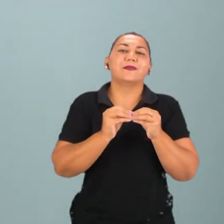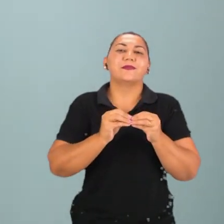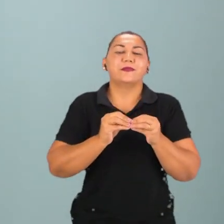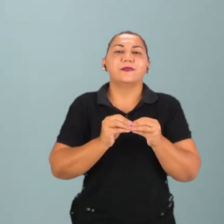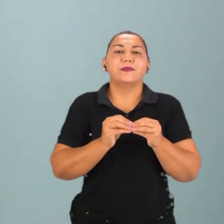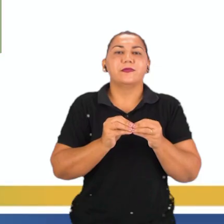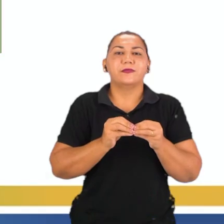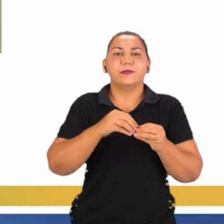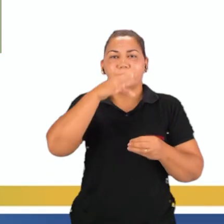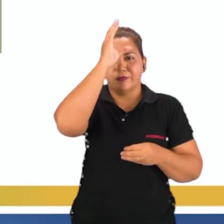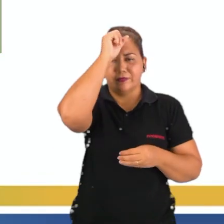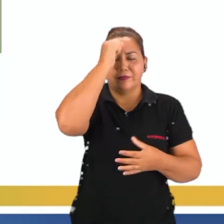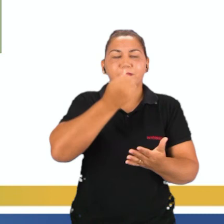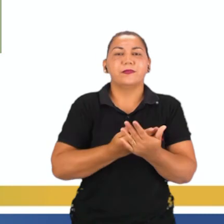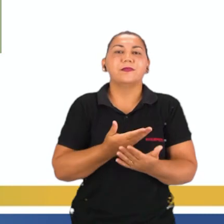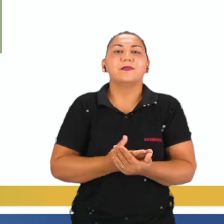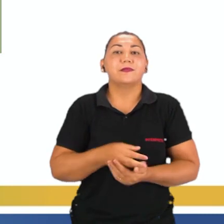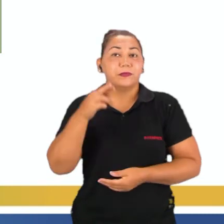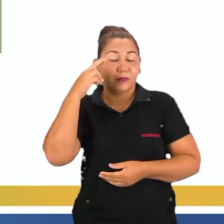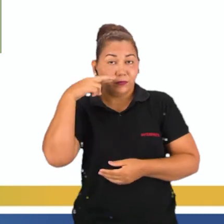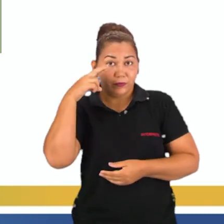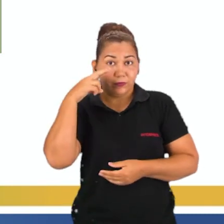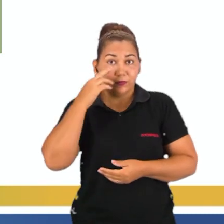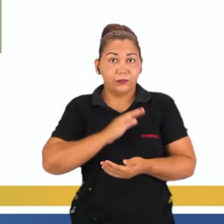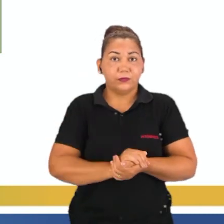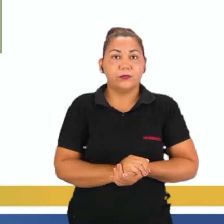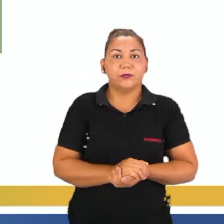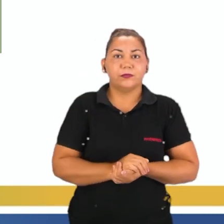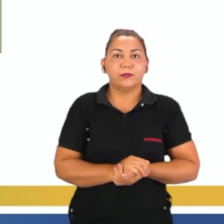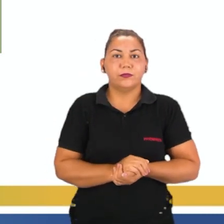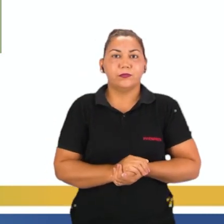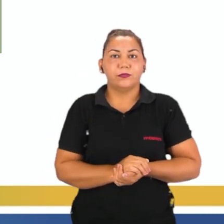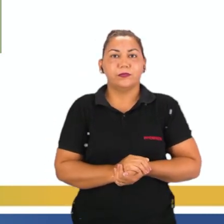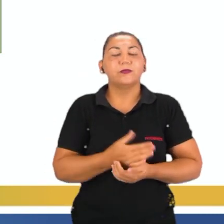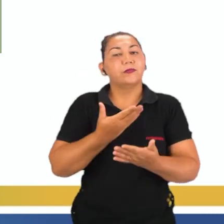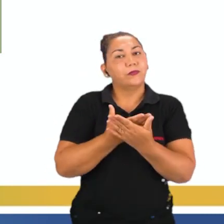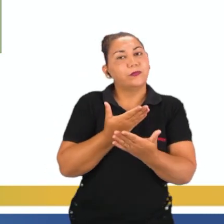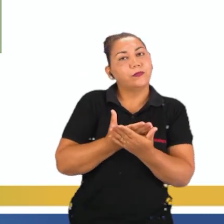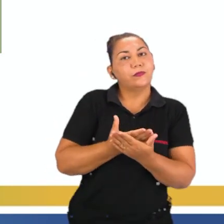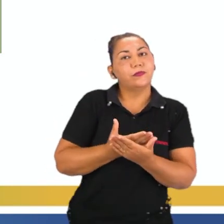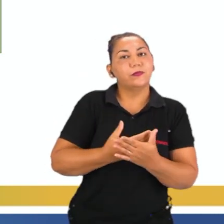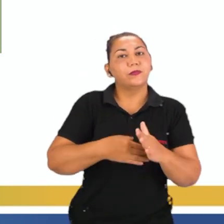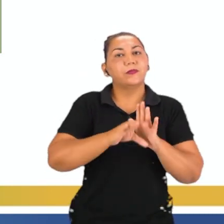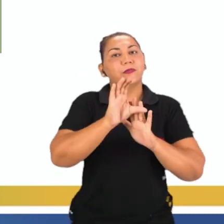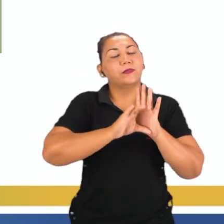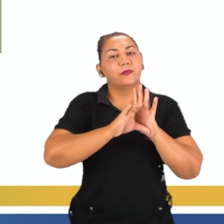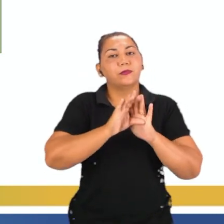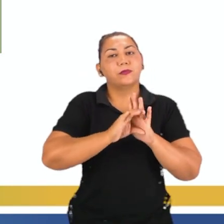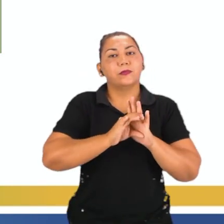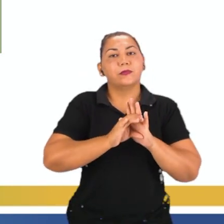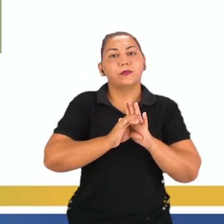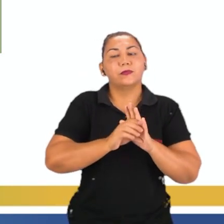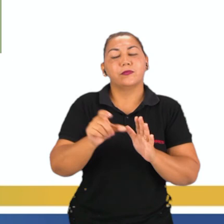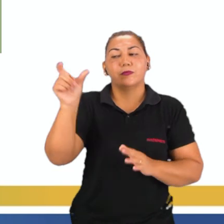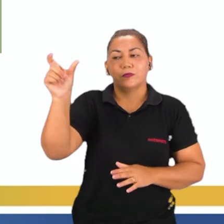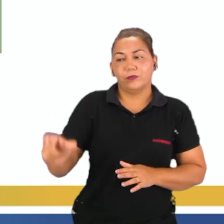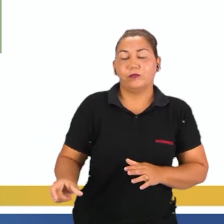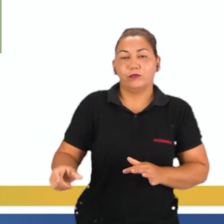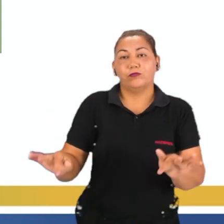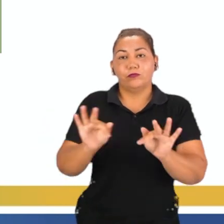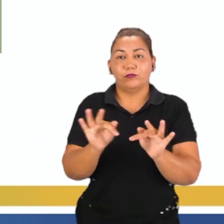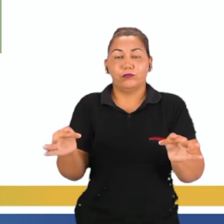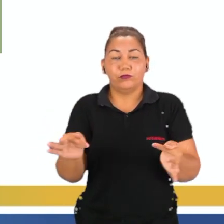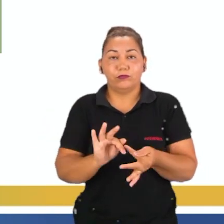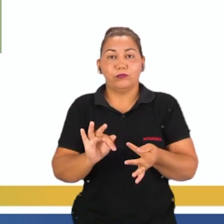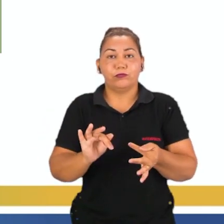uma vez. Vimos o conceito sobre sujeito, a definição de sujeito simples e